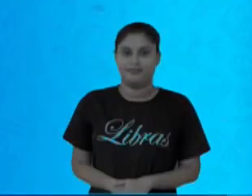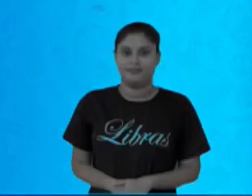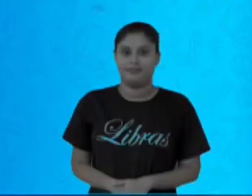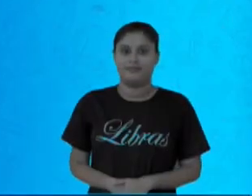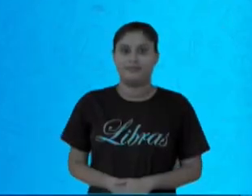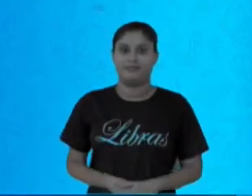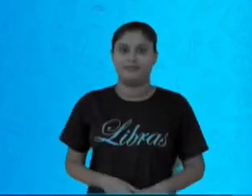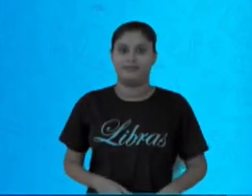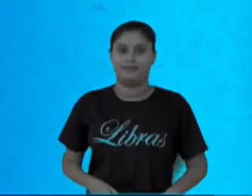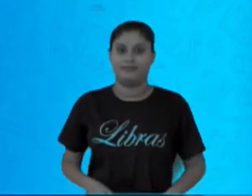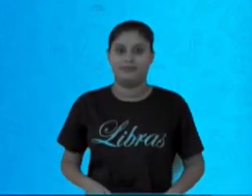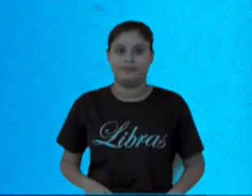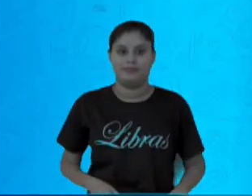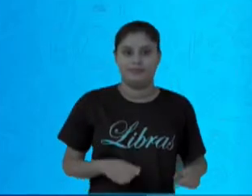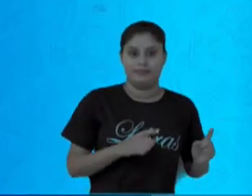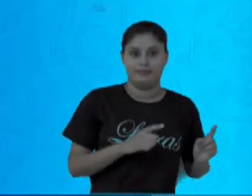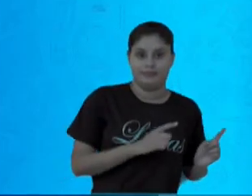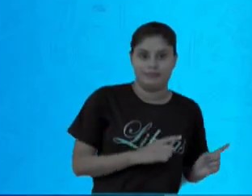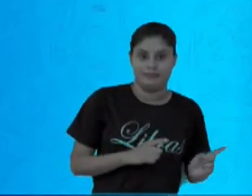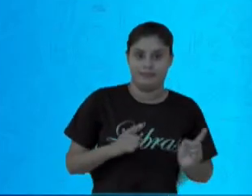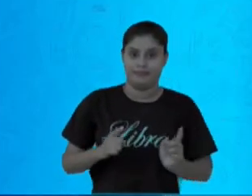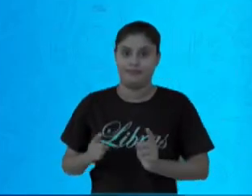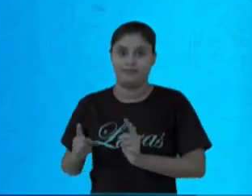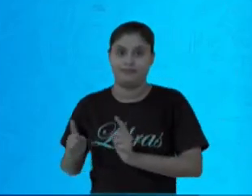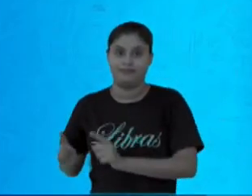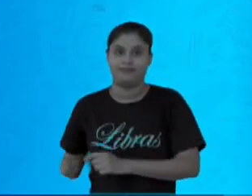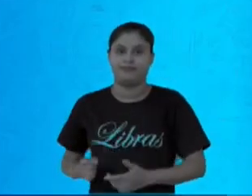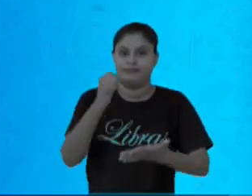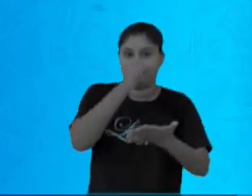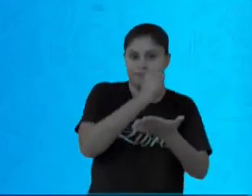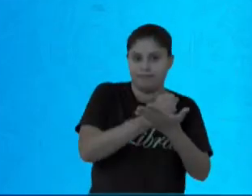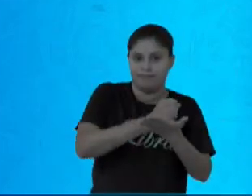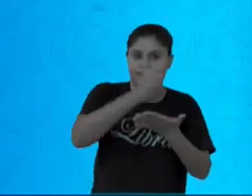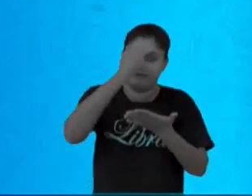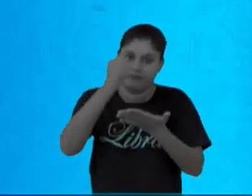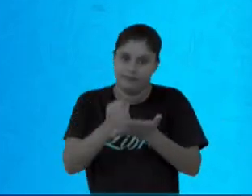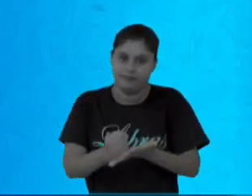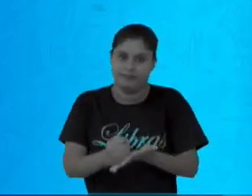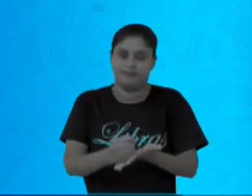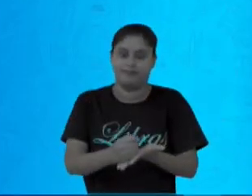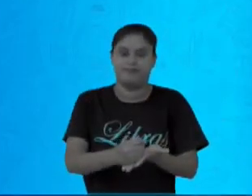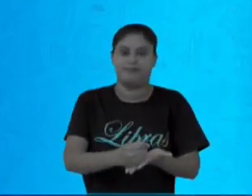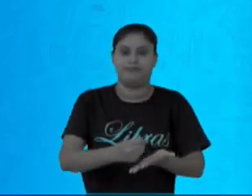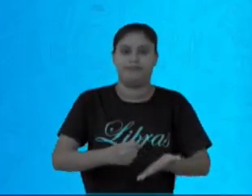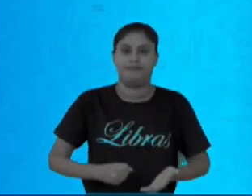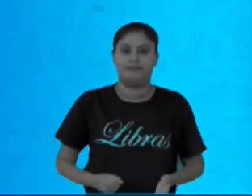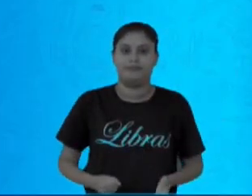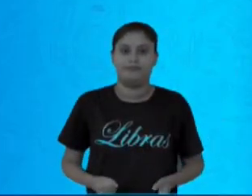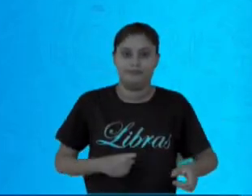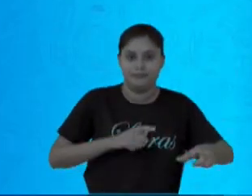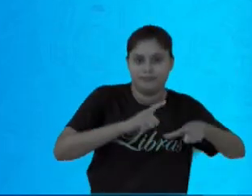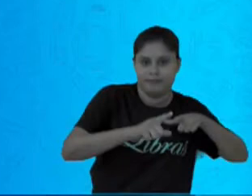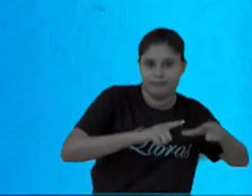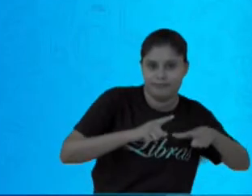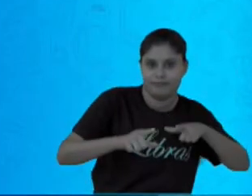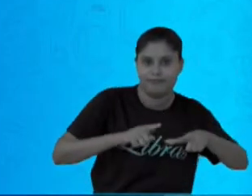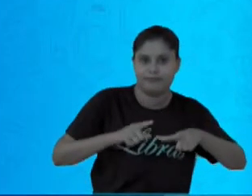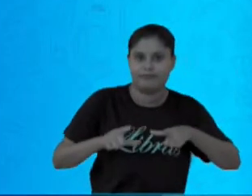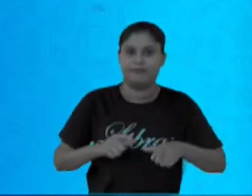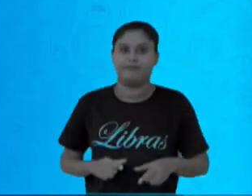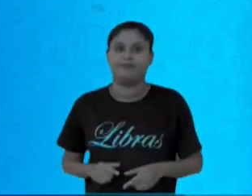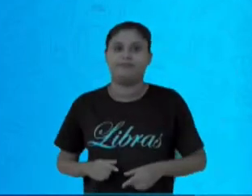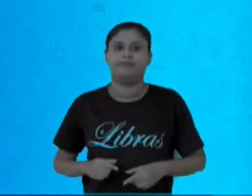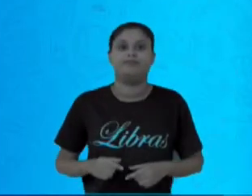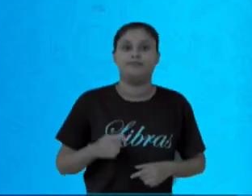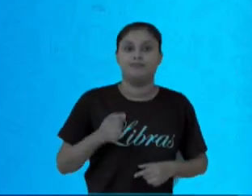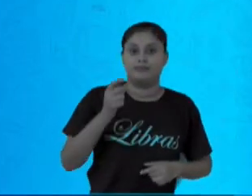porque ele tem todos os seus direitos garantidos ali na carteira de trabalho. Então, ele faz o trabalho, né, e todo mês